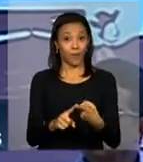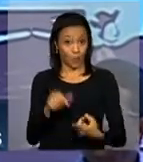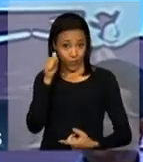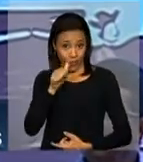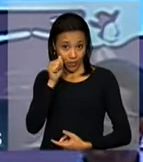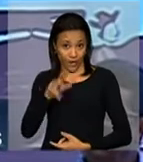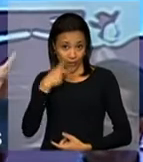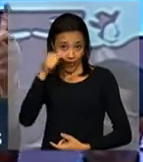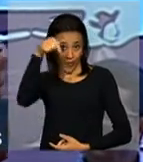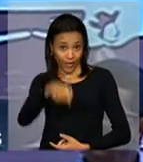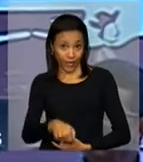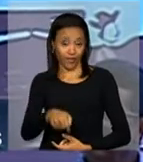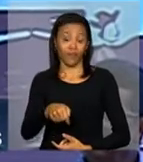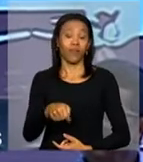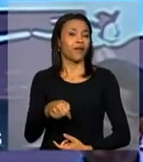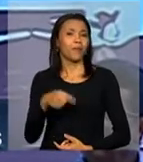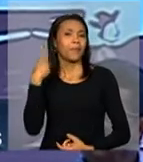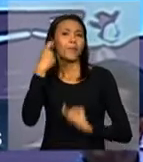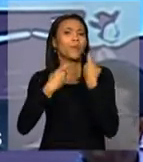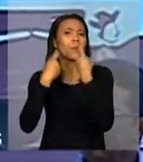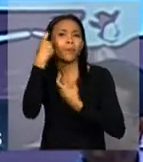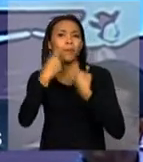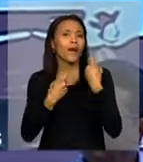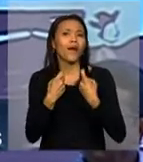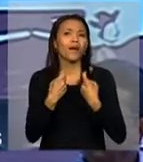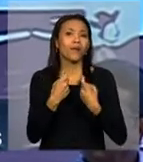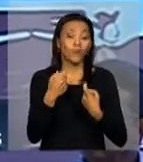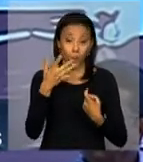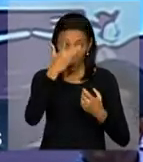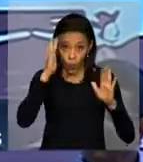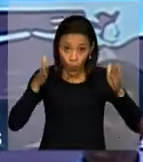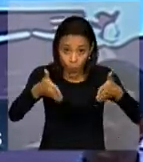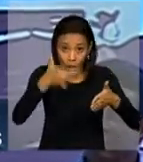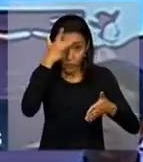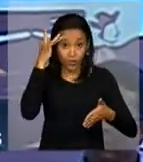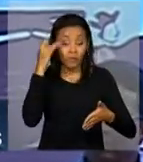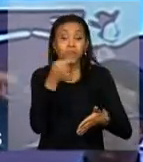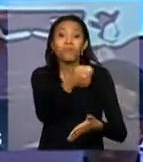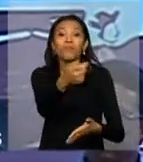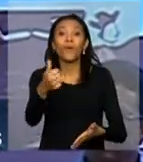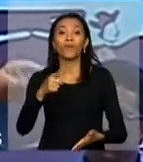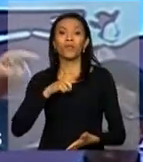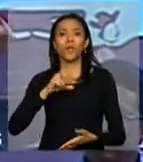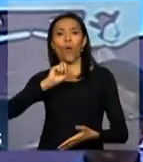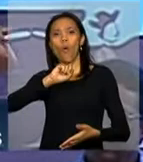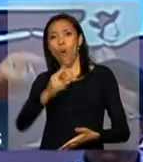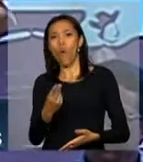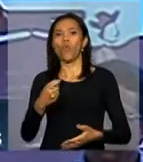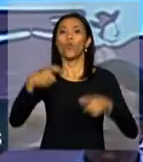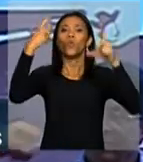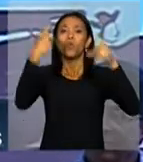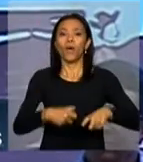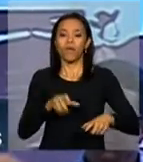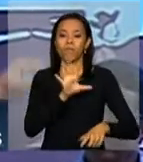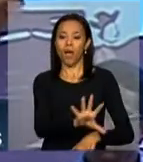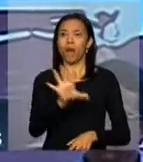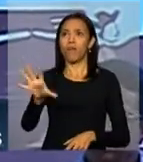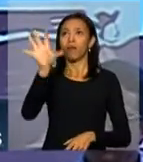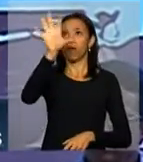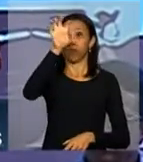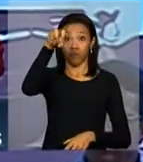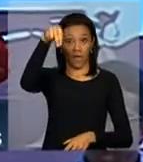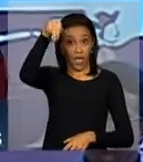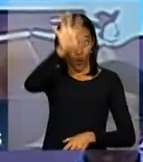Elisângela. Preocupar com aqueles que menos têm, ou com as regiões que sempre tiveram menos,